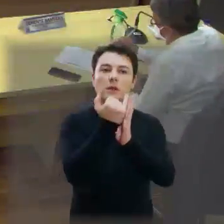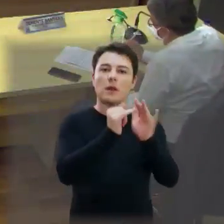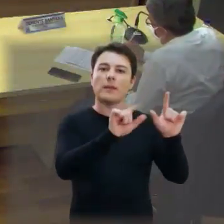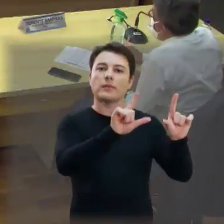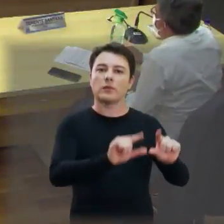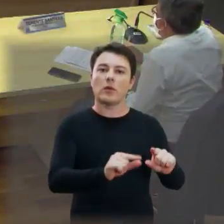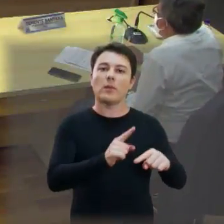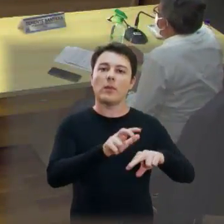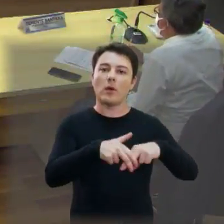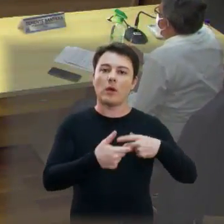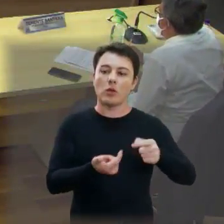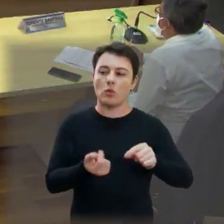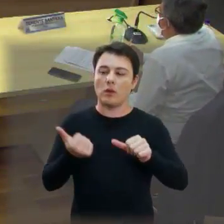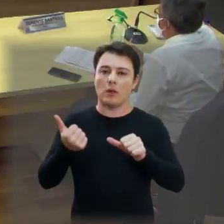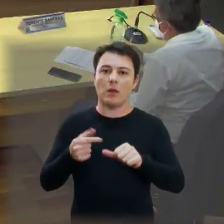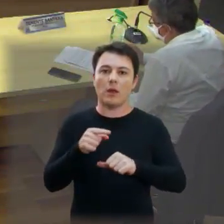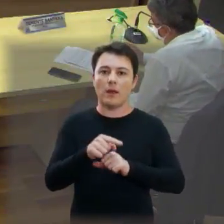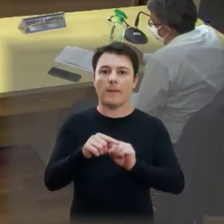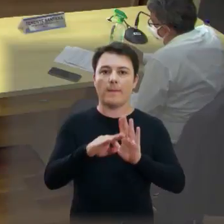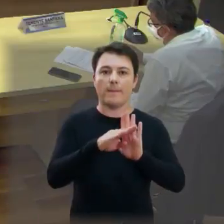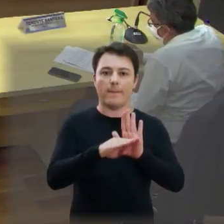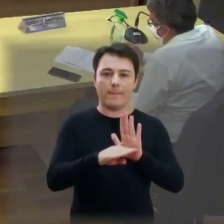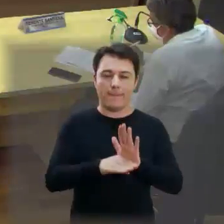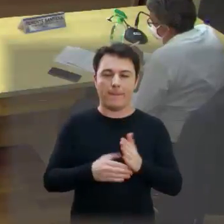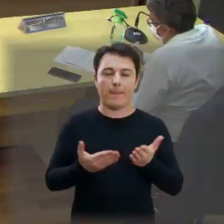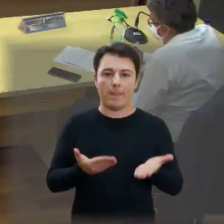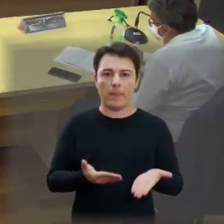doações realizadas ao PRONON e ao